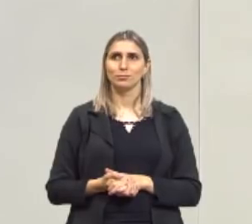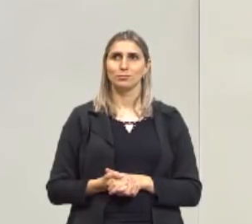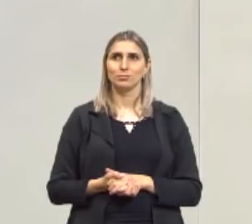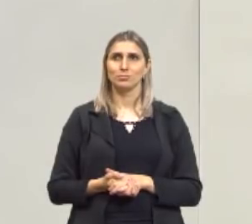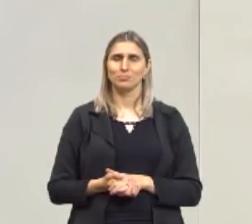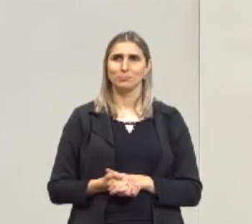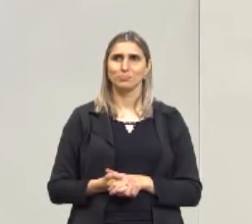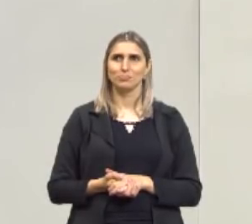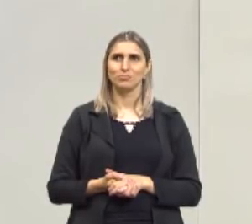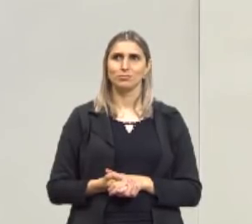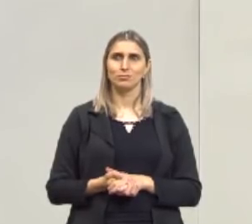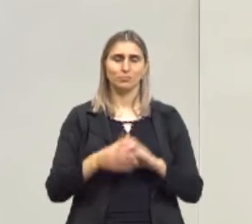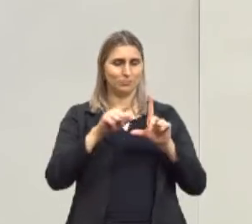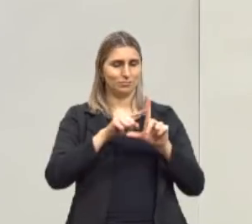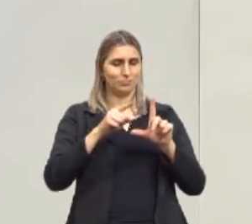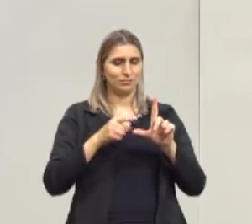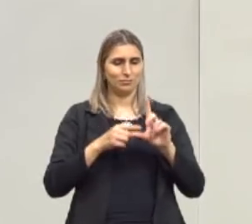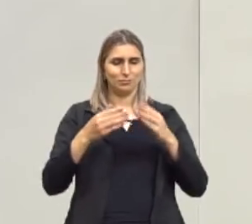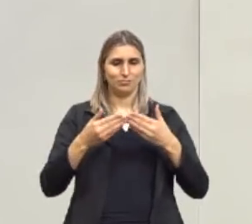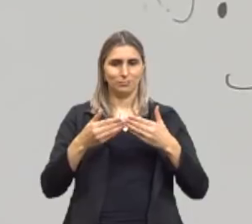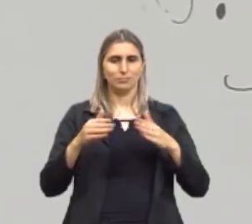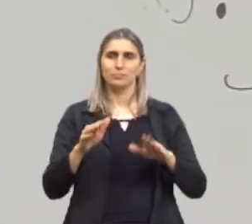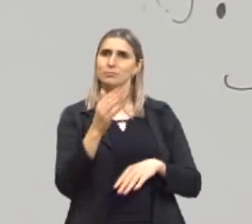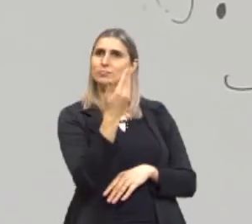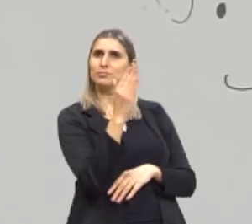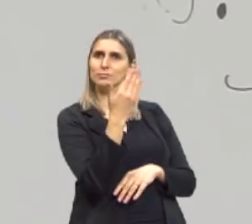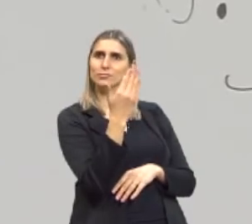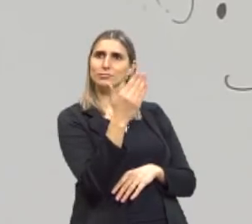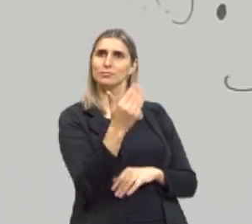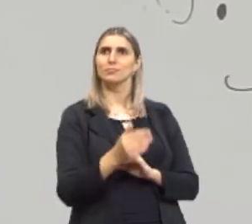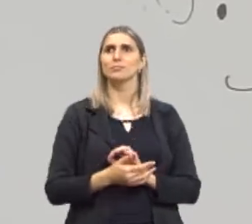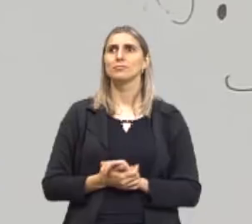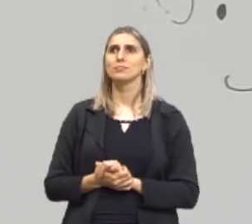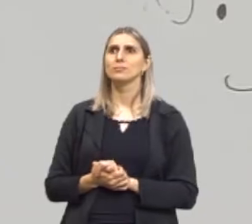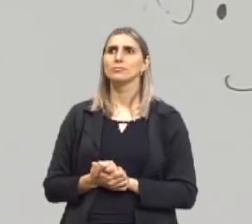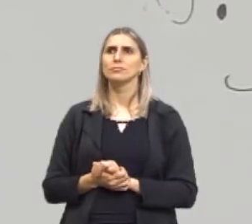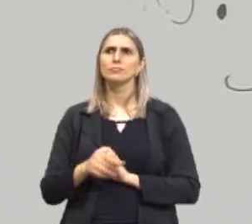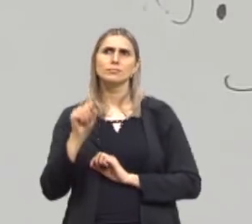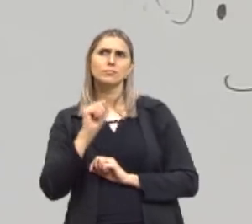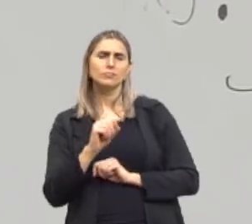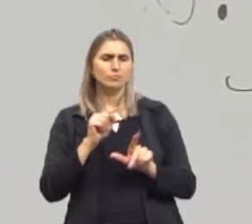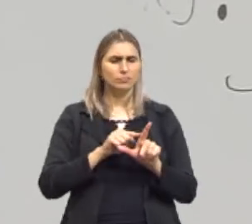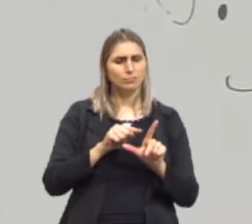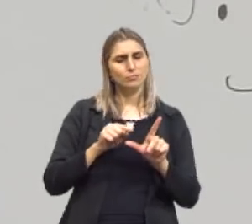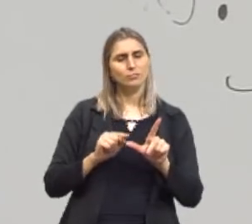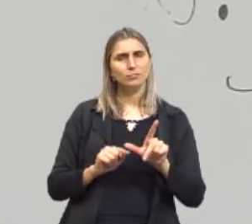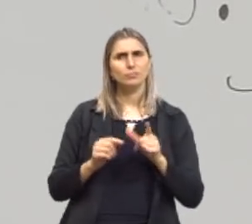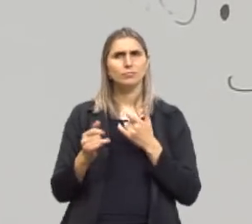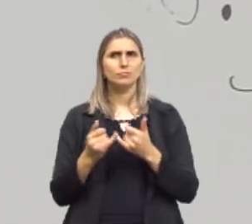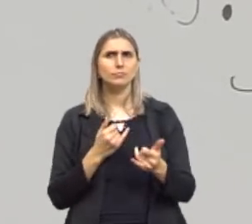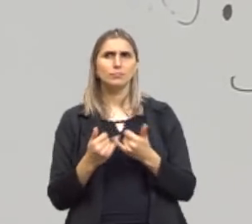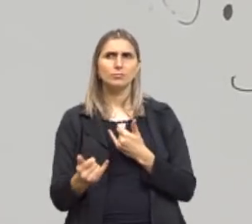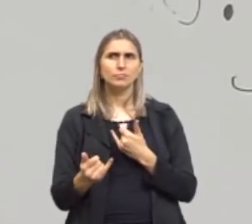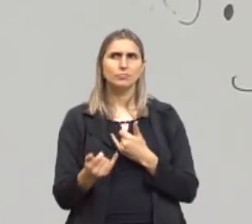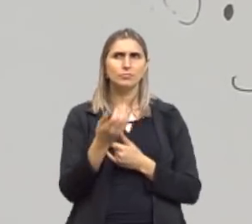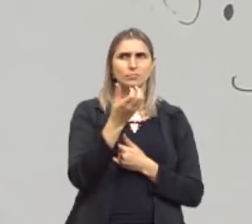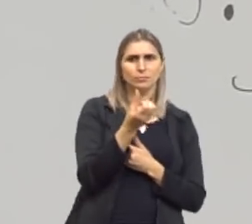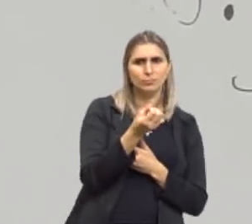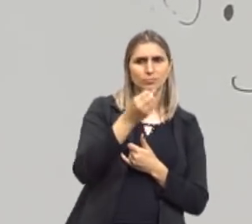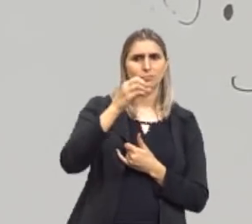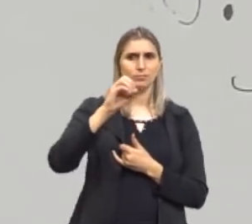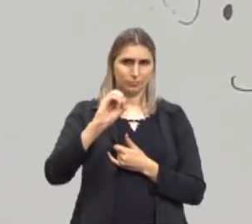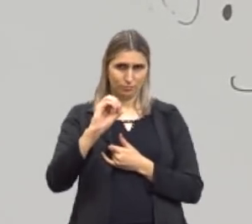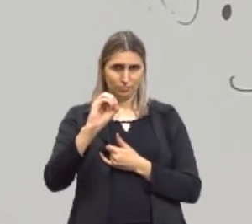tá? Então, o ângulo de abertura dos espelhos é o alfa. Se esse ângulo, por exemplo, for 60,